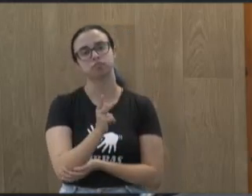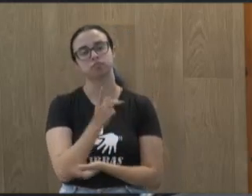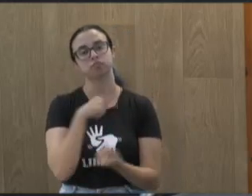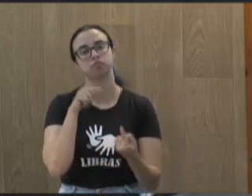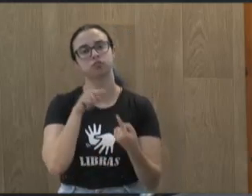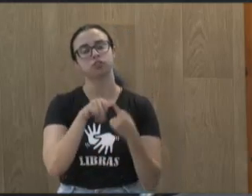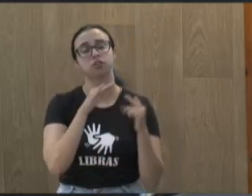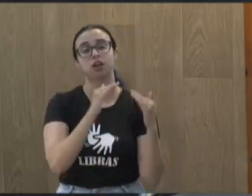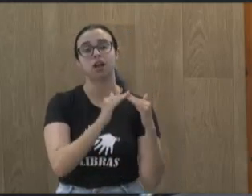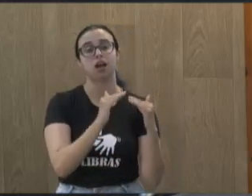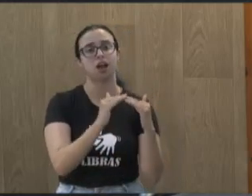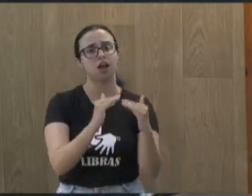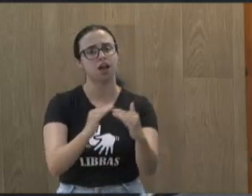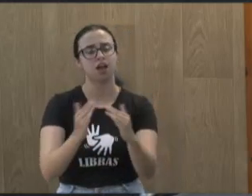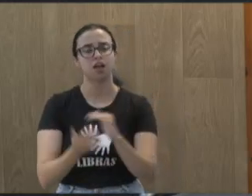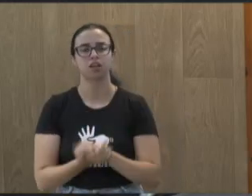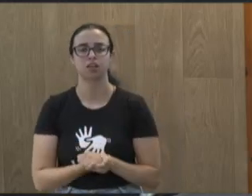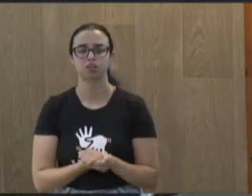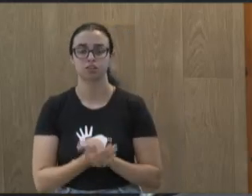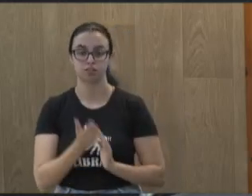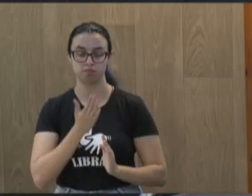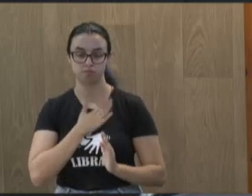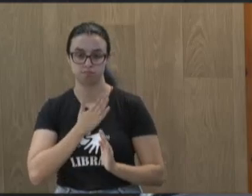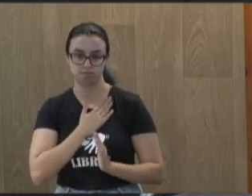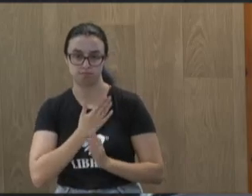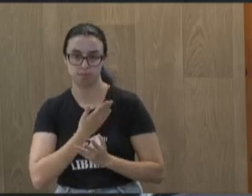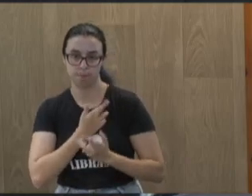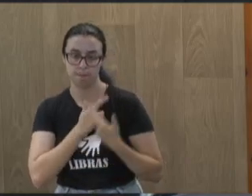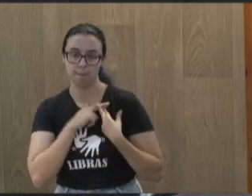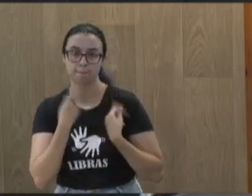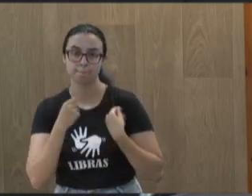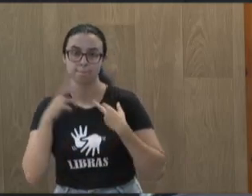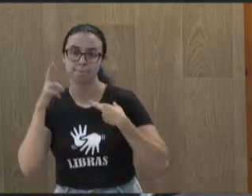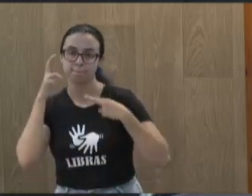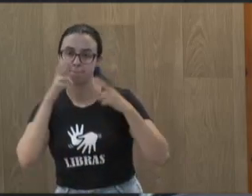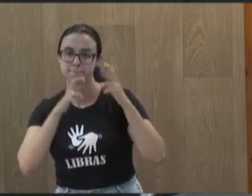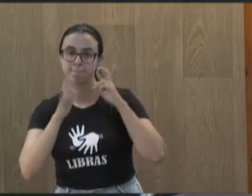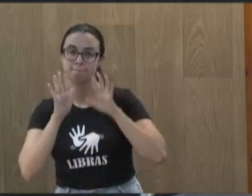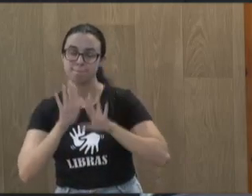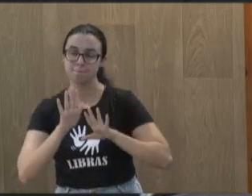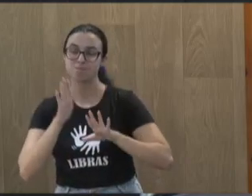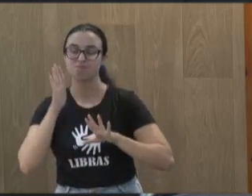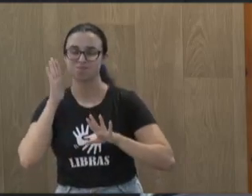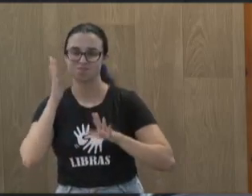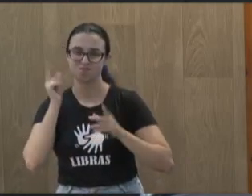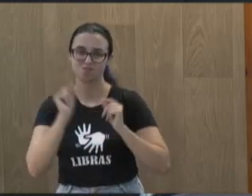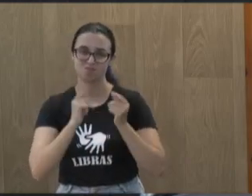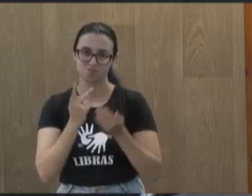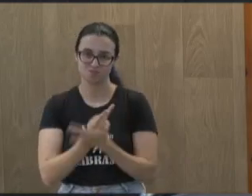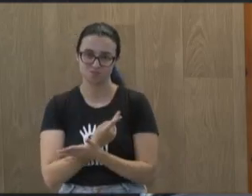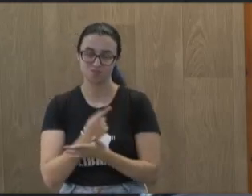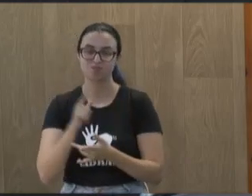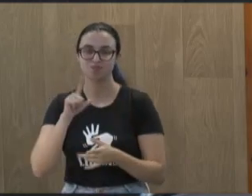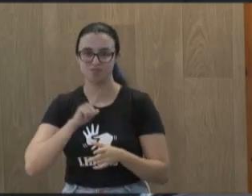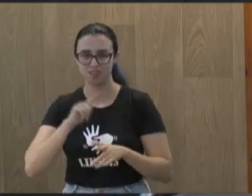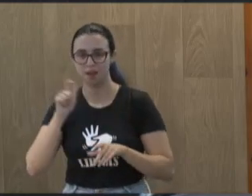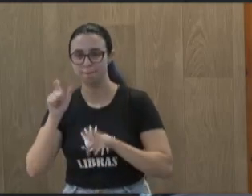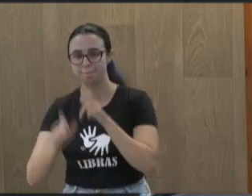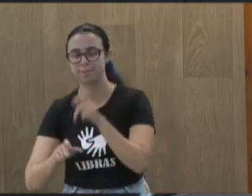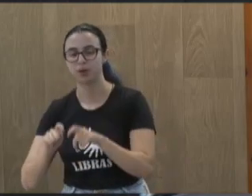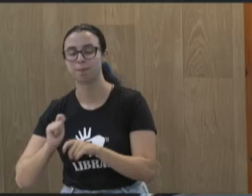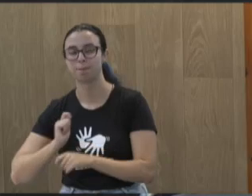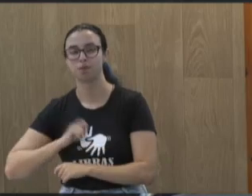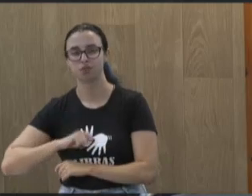essa questão tem que ser olhada, assim, com muita cautela. Mas a maldade não pode ser colocada na frente,